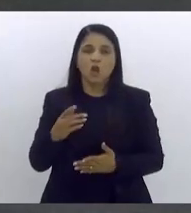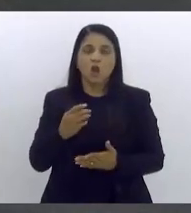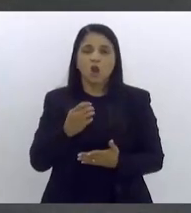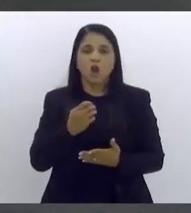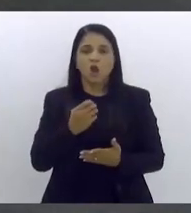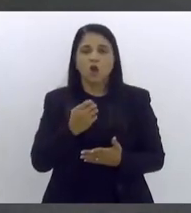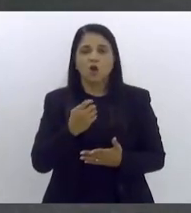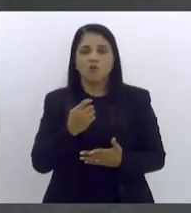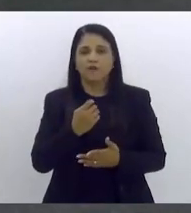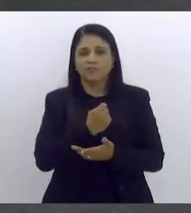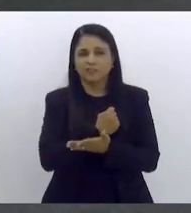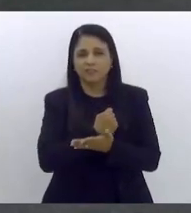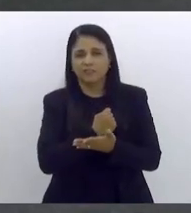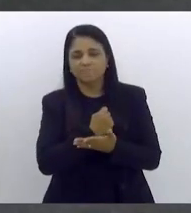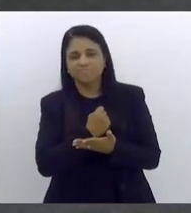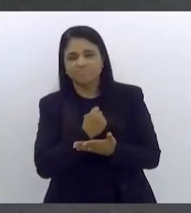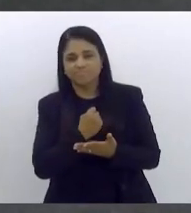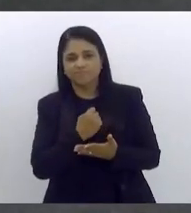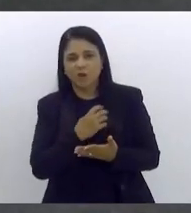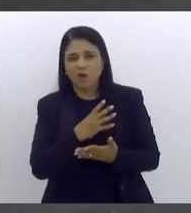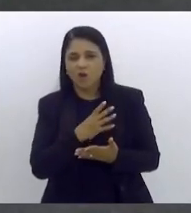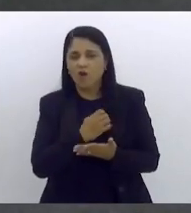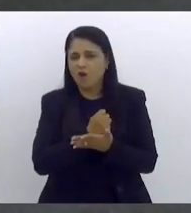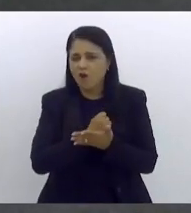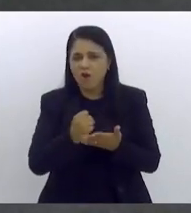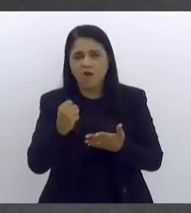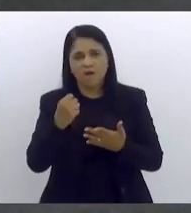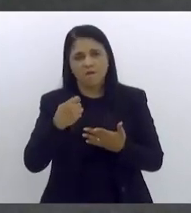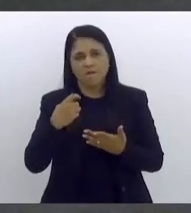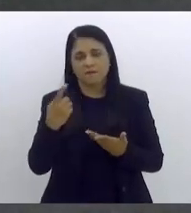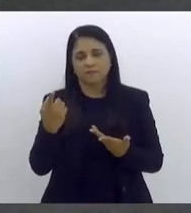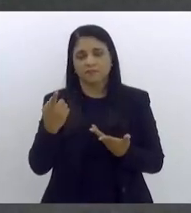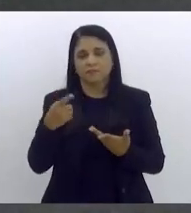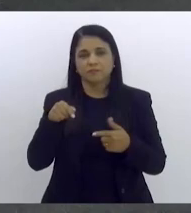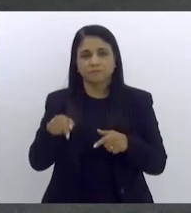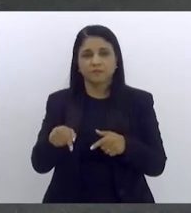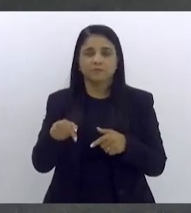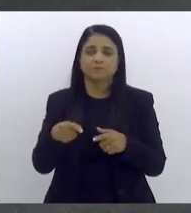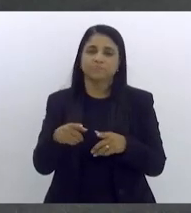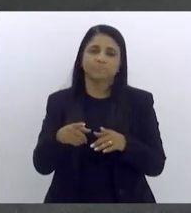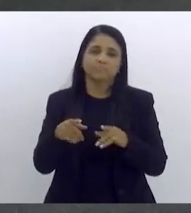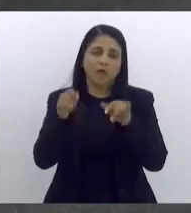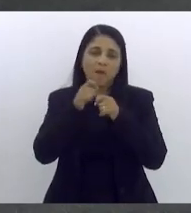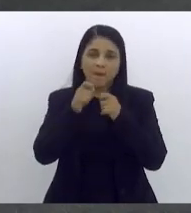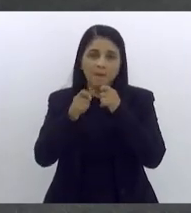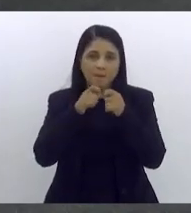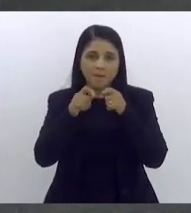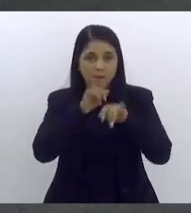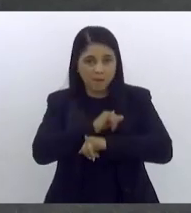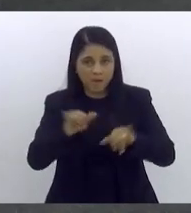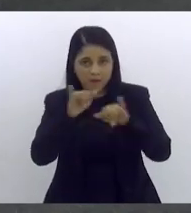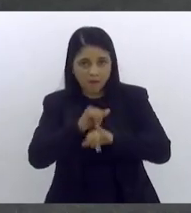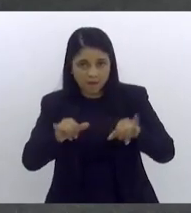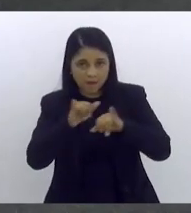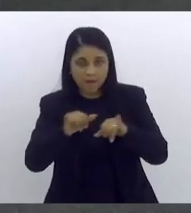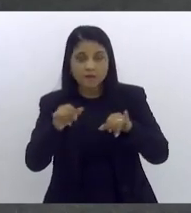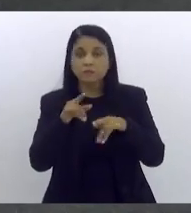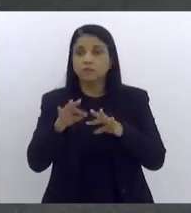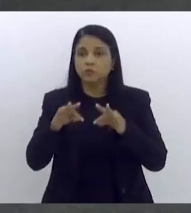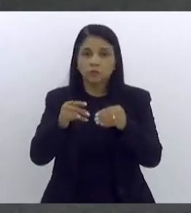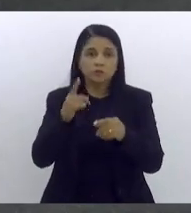estado em não dar transparência à lista de beneficiários do SuperRJ. Essa casa aqui, com a participação de todos os